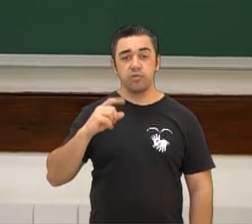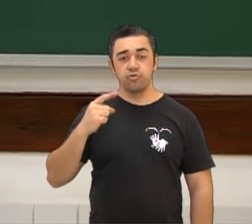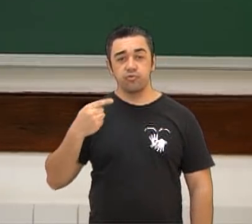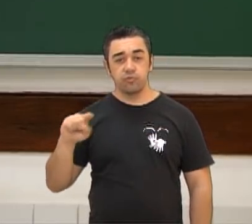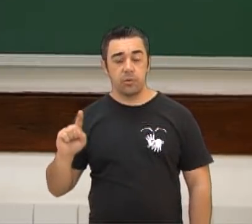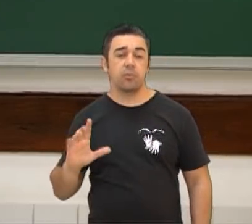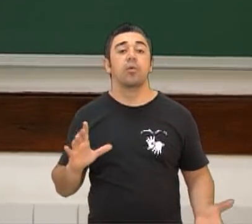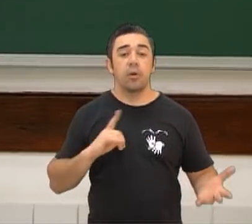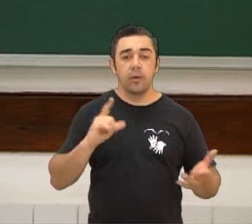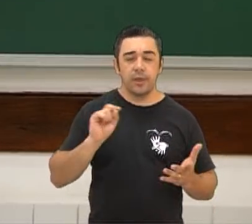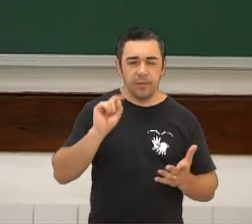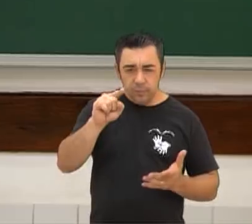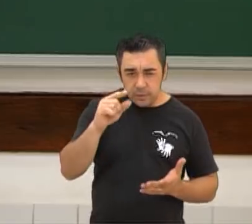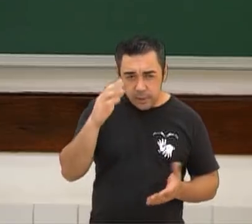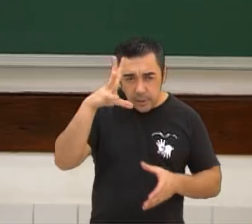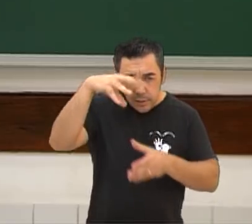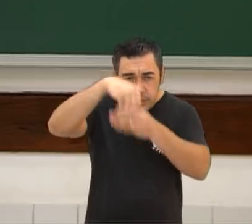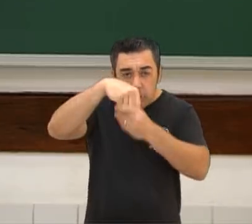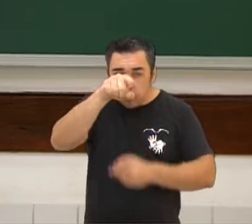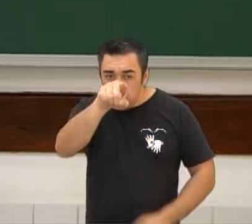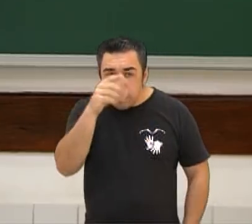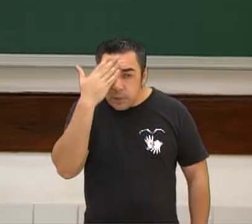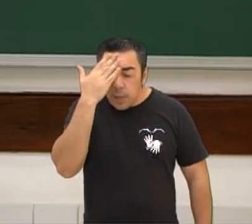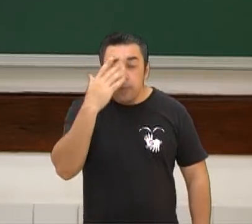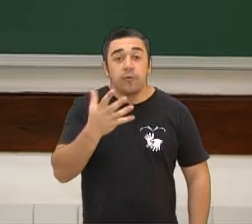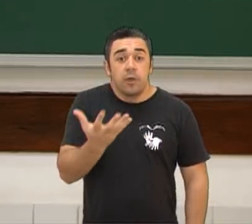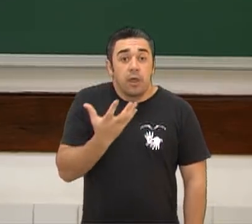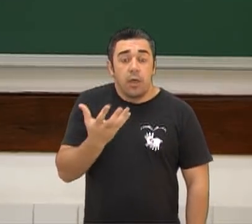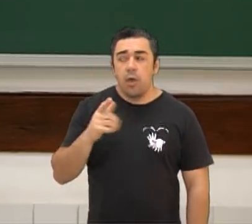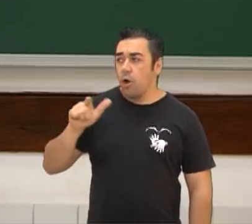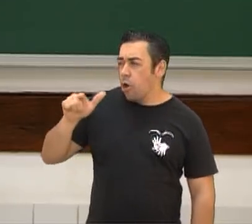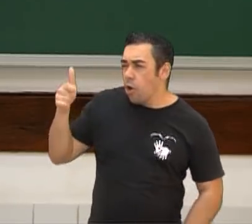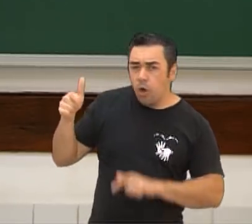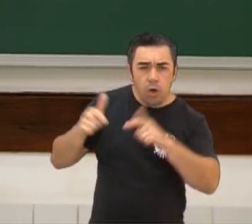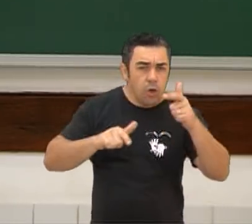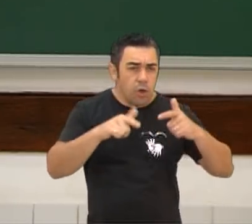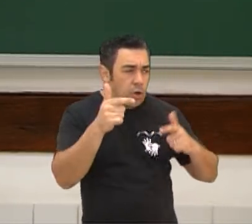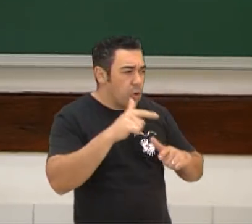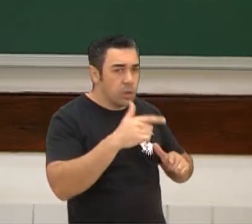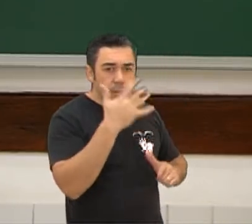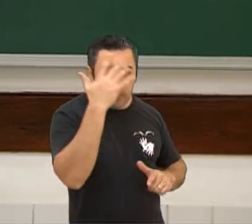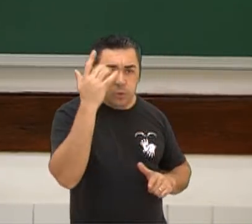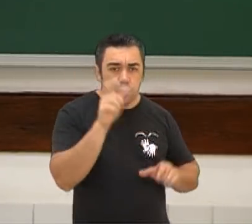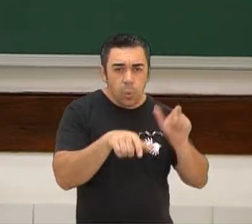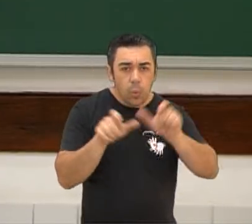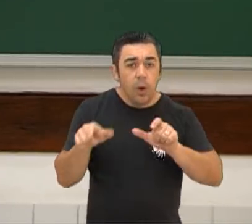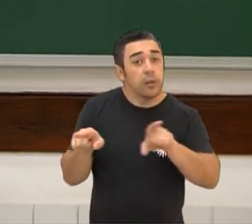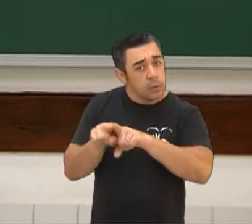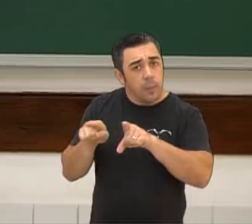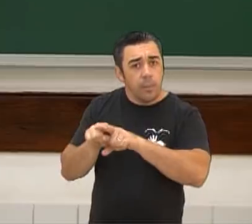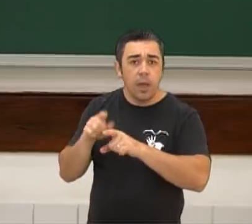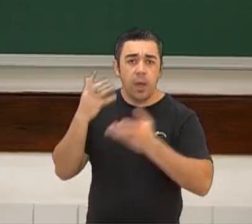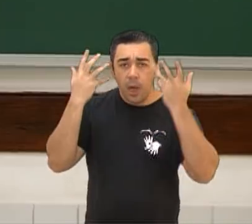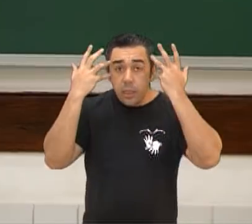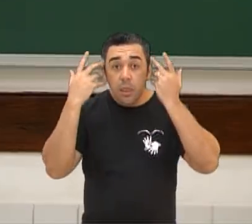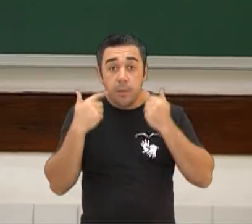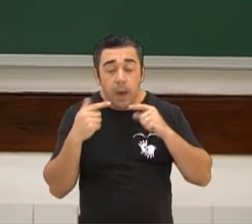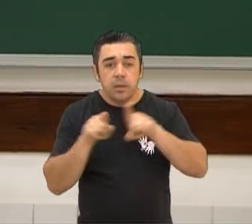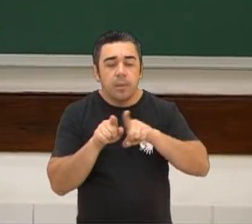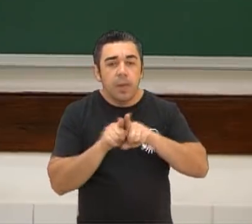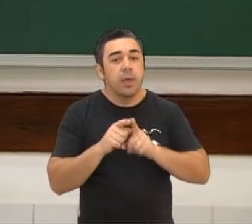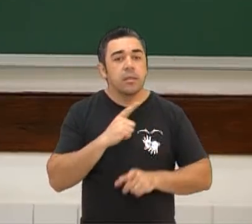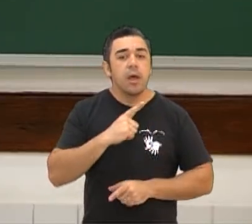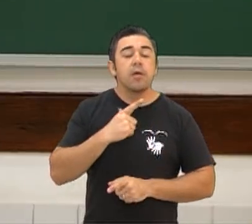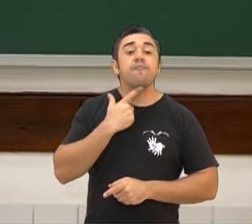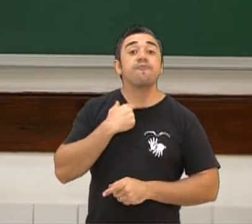tem esse querer dentro de você e que percebe que as outras pessoas, outros seres vivos, não só os seres humanos, mas os demais animais,